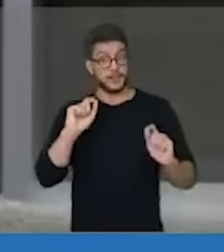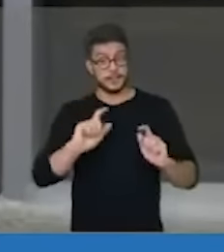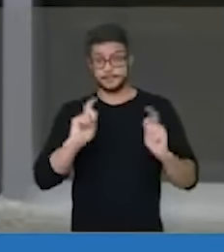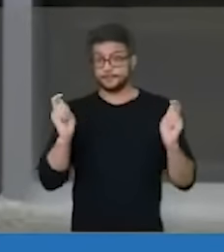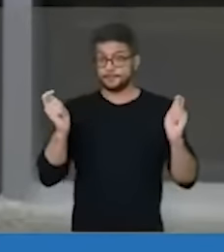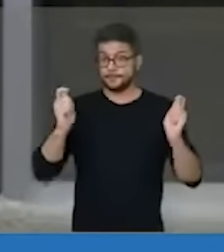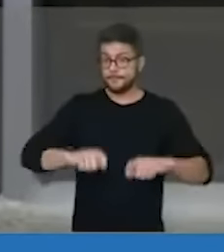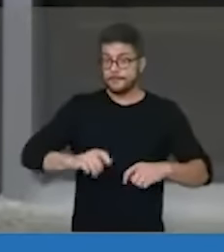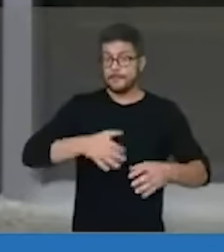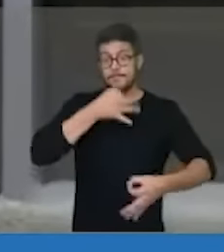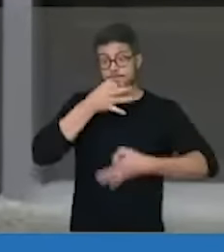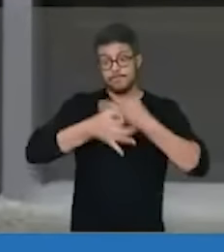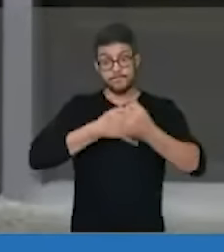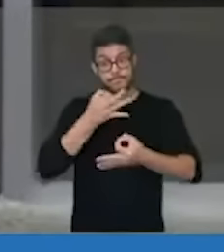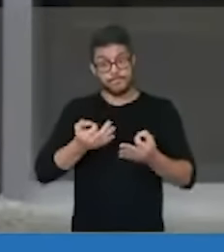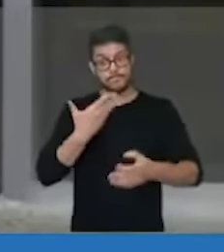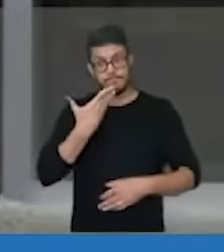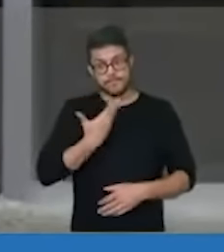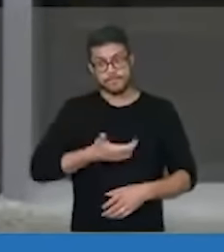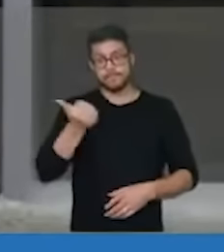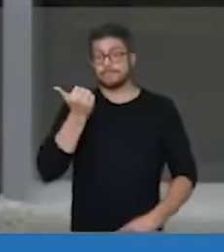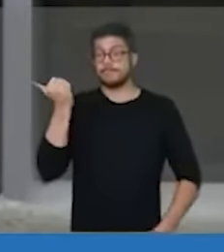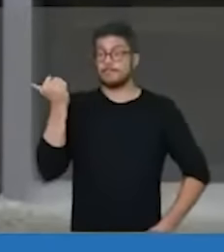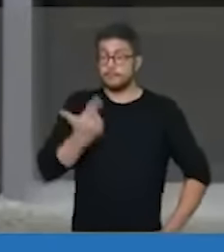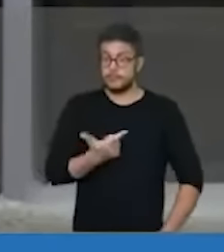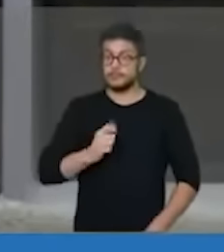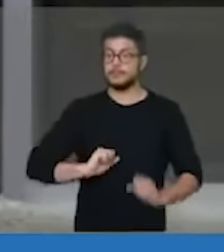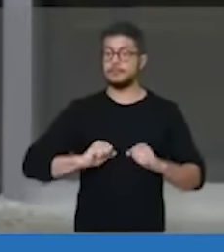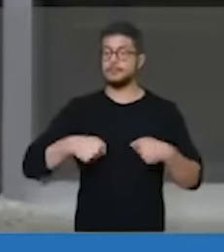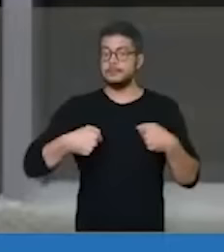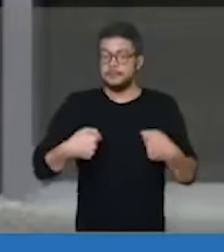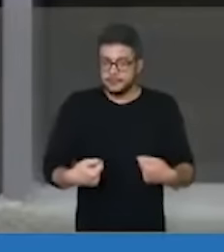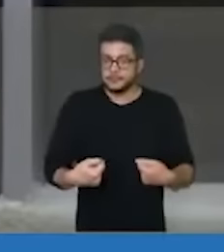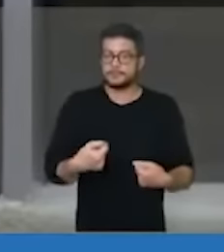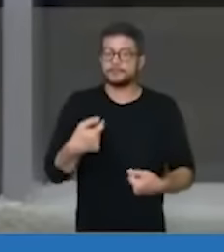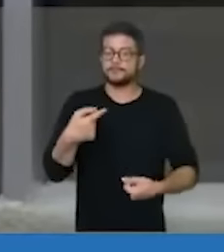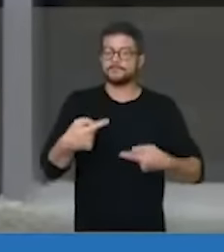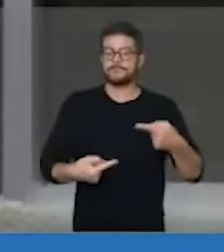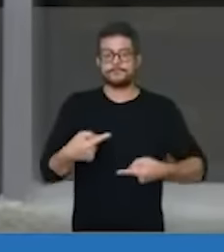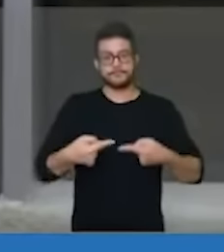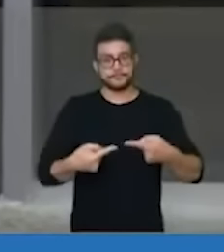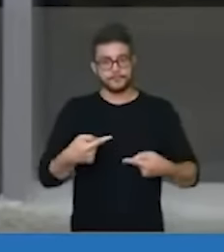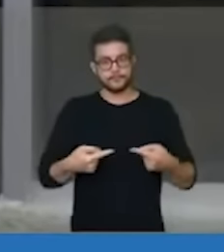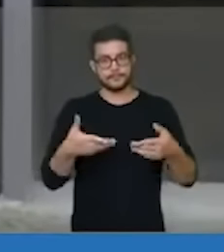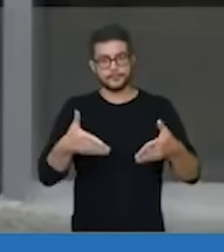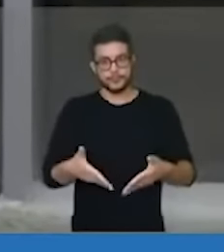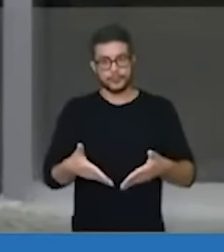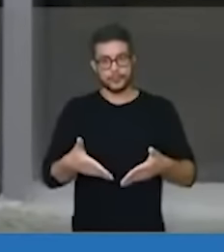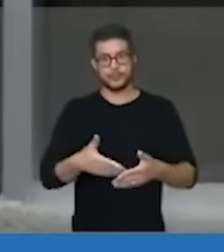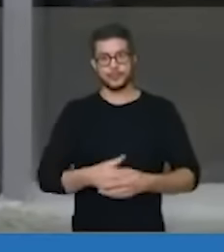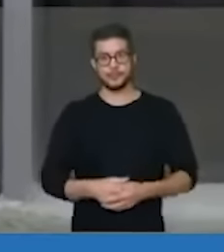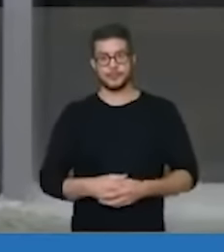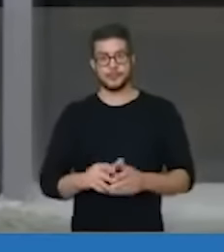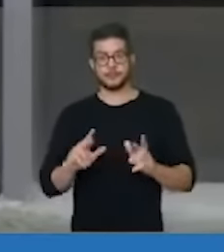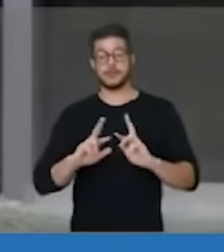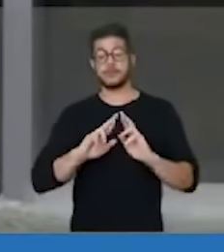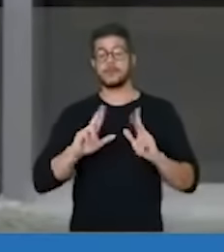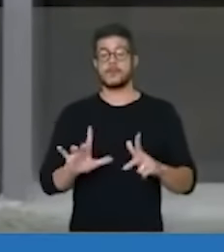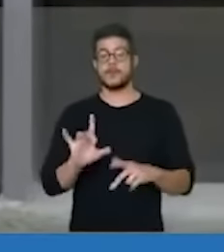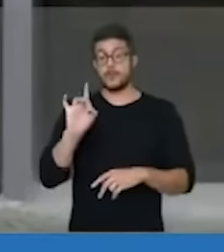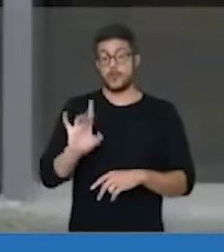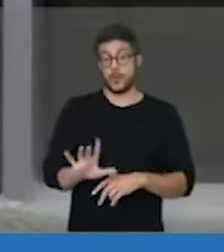de argumentação e na sua dedicação à coisa pública, e não